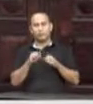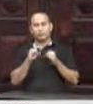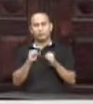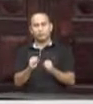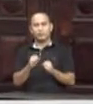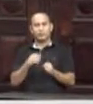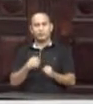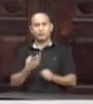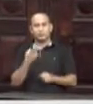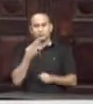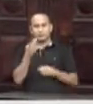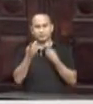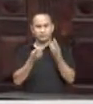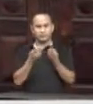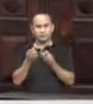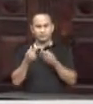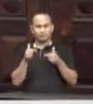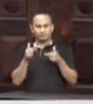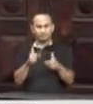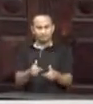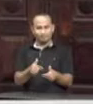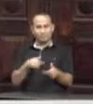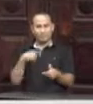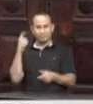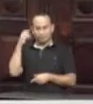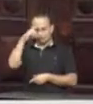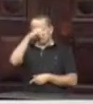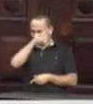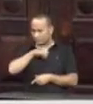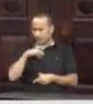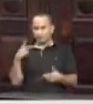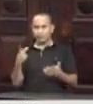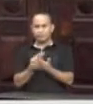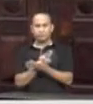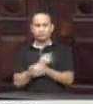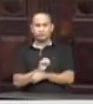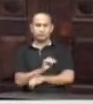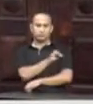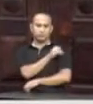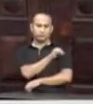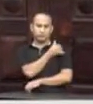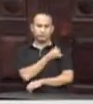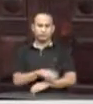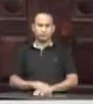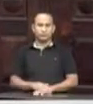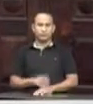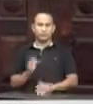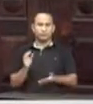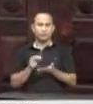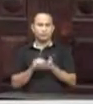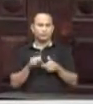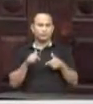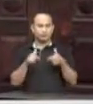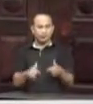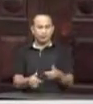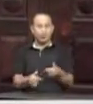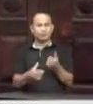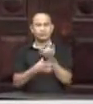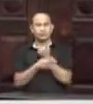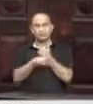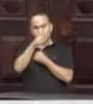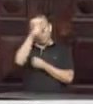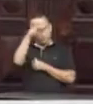possa enfrentar essa gravíssima chaga que atinge o Rio de Janeiro. Sem enfrentar a questão de segurança